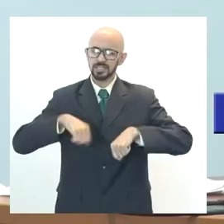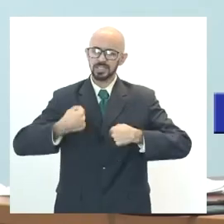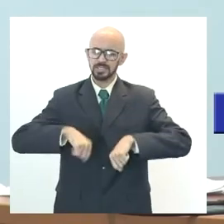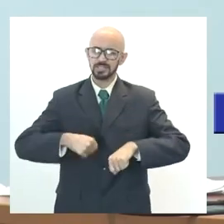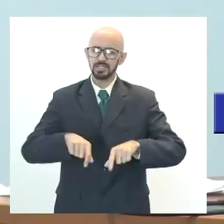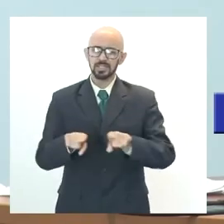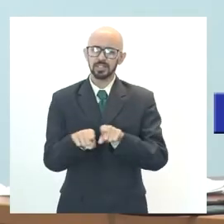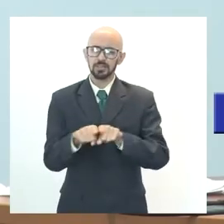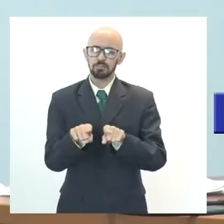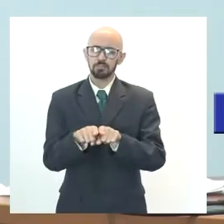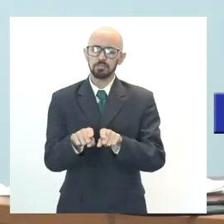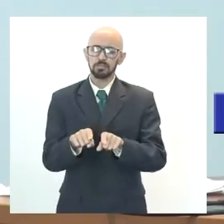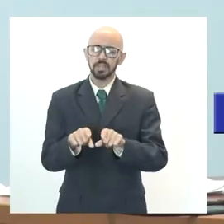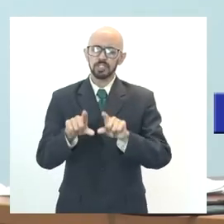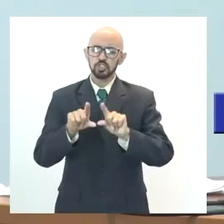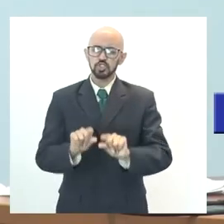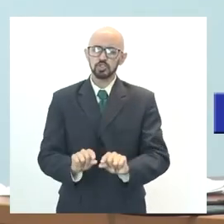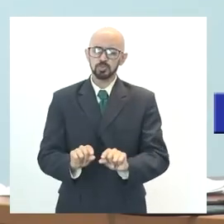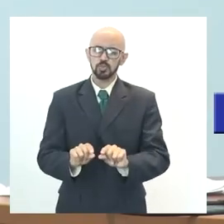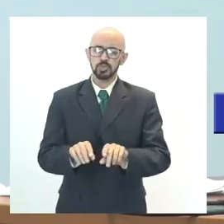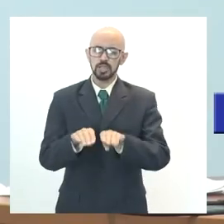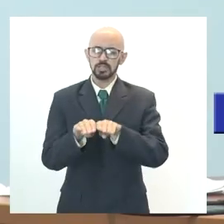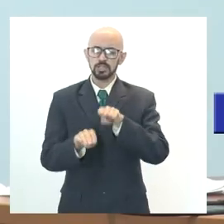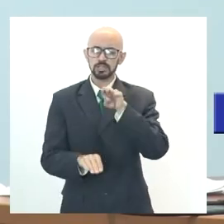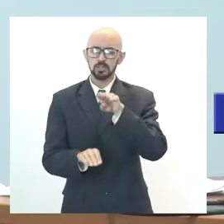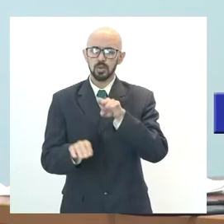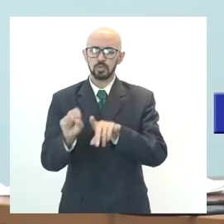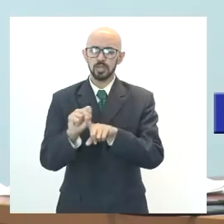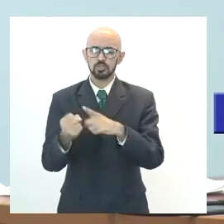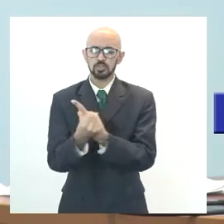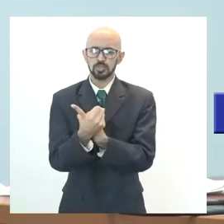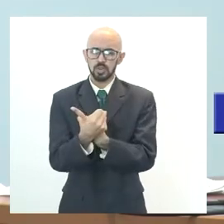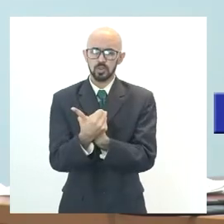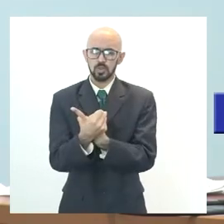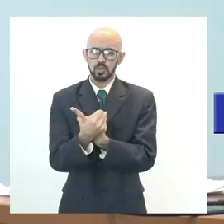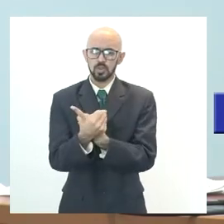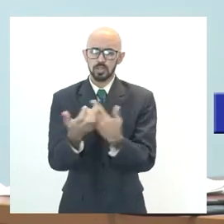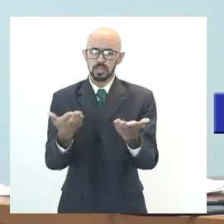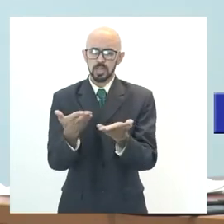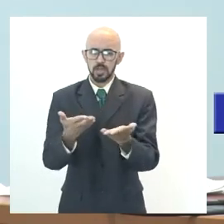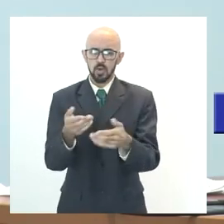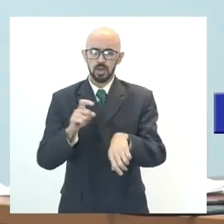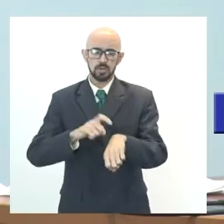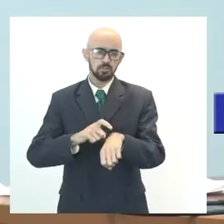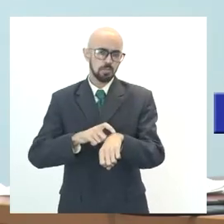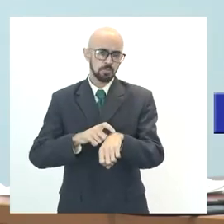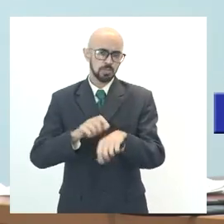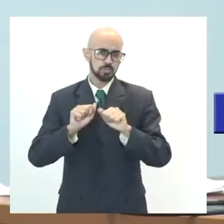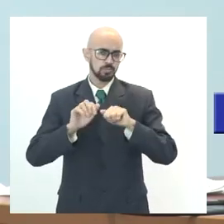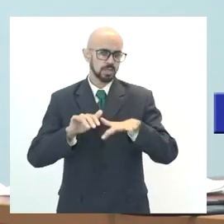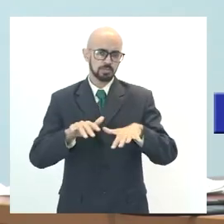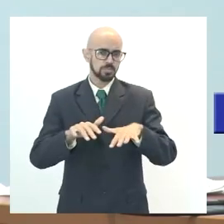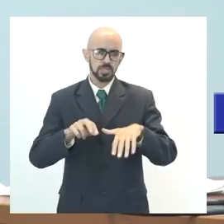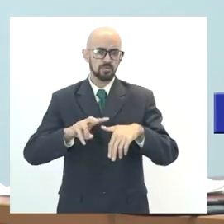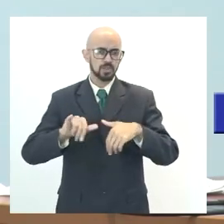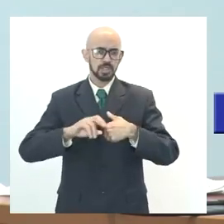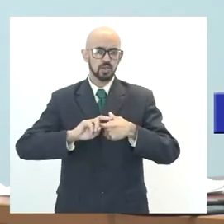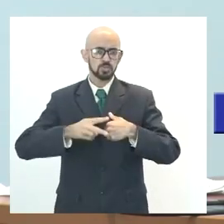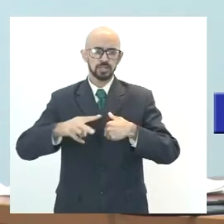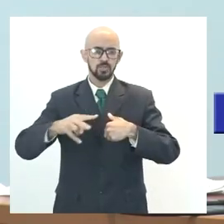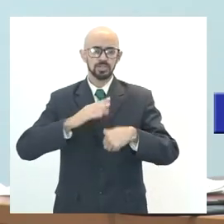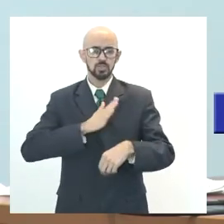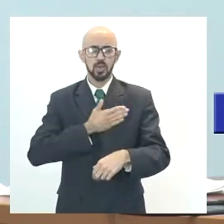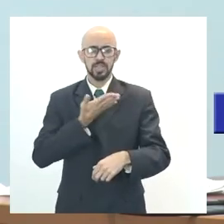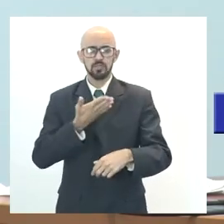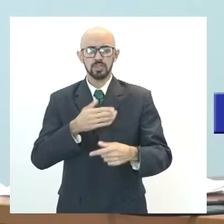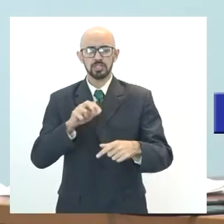minimizar para minorar essa desigualdade social e agora numa época de pandemia que vai ter consequências desastrosas e a